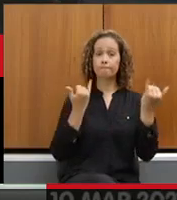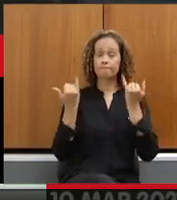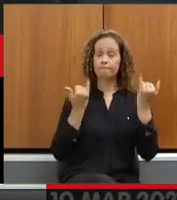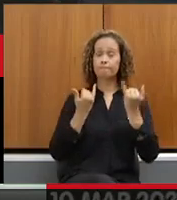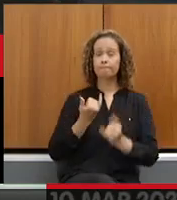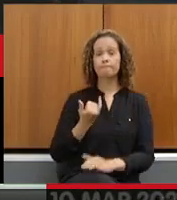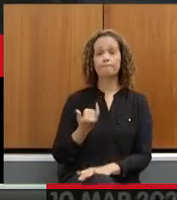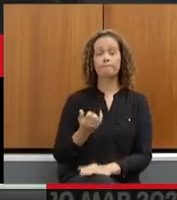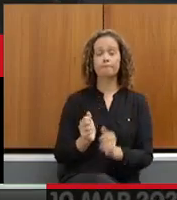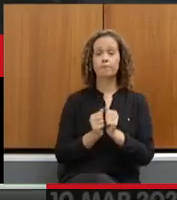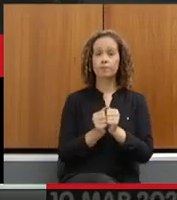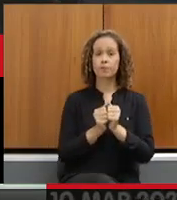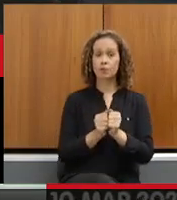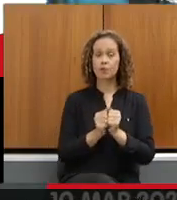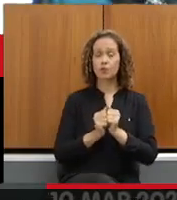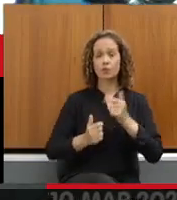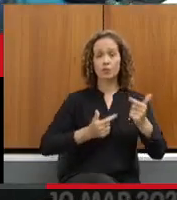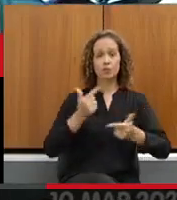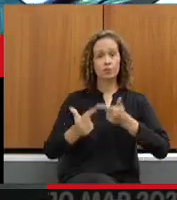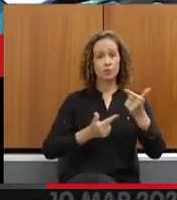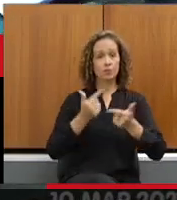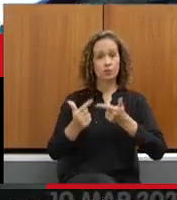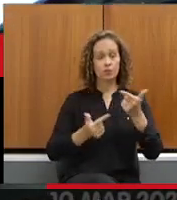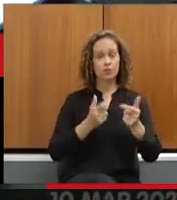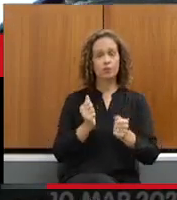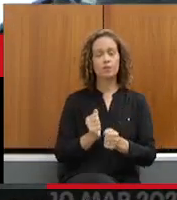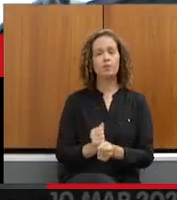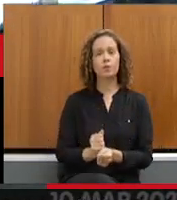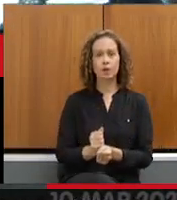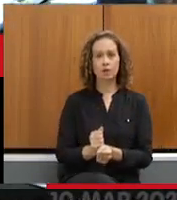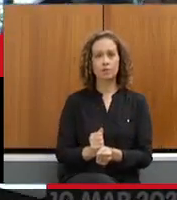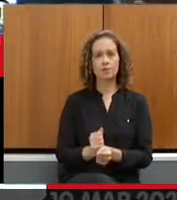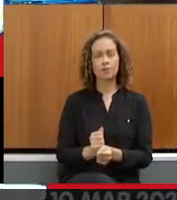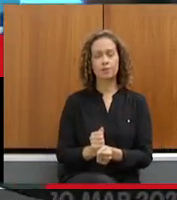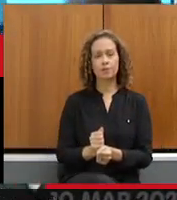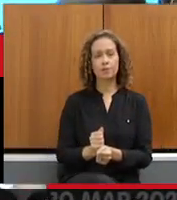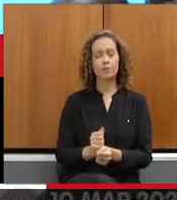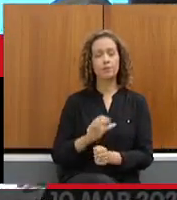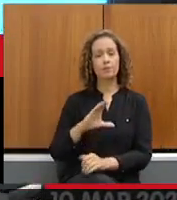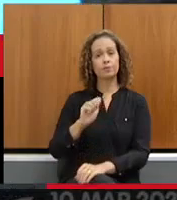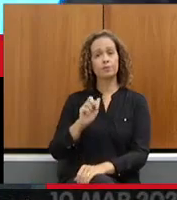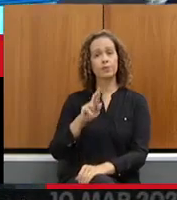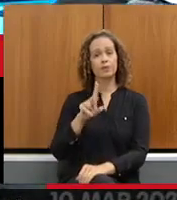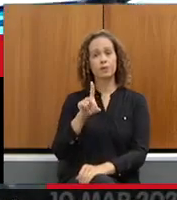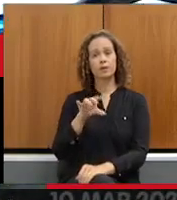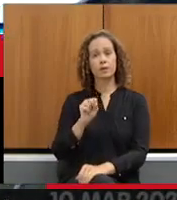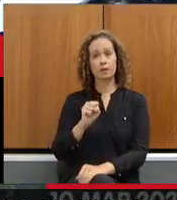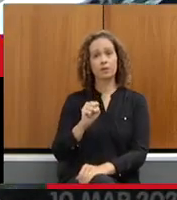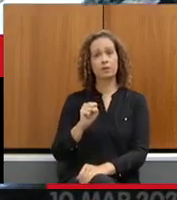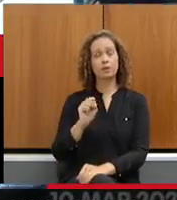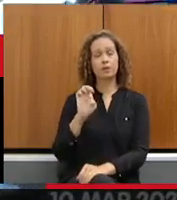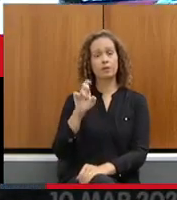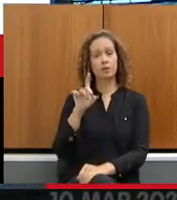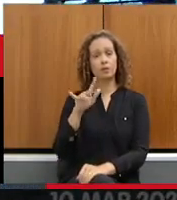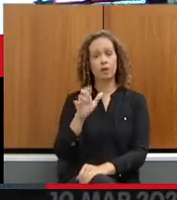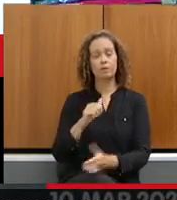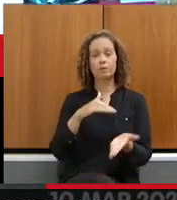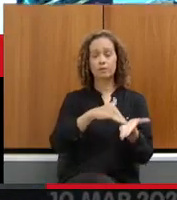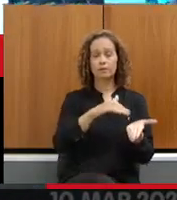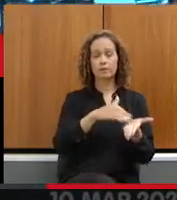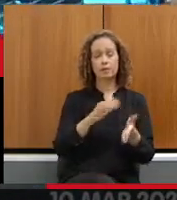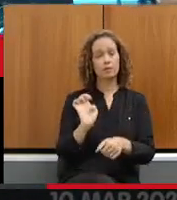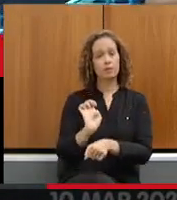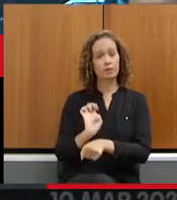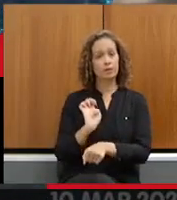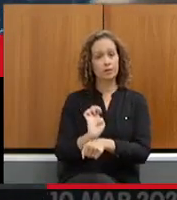que está conosco na mesa dos trabalhos o excelentíssimo Carlos Eduardo Amaral Pereira da Silva secretário de estado